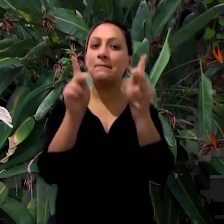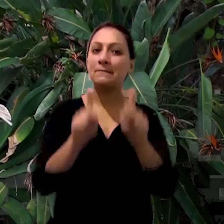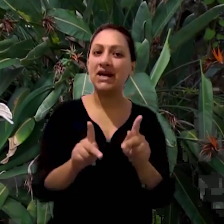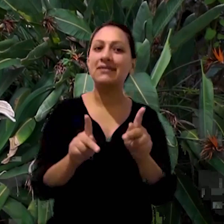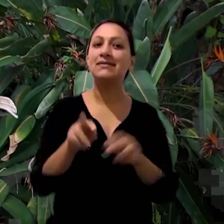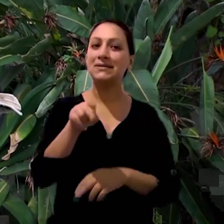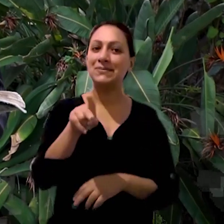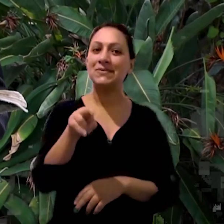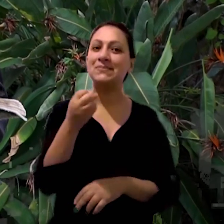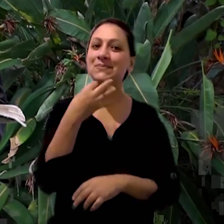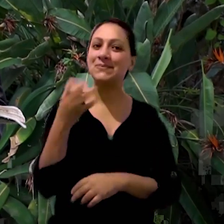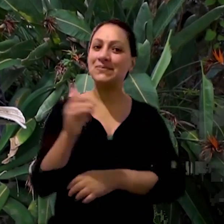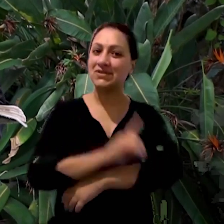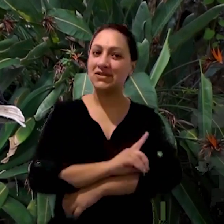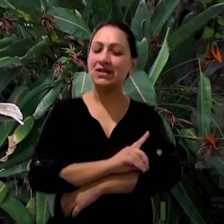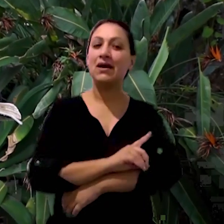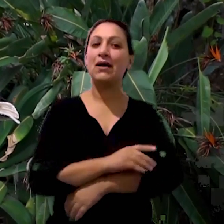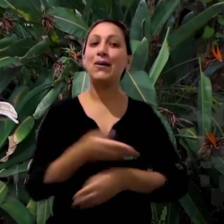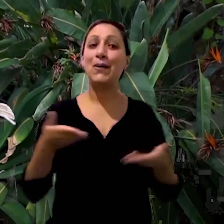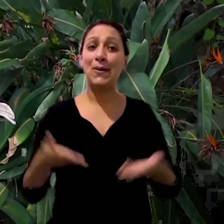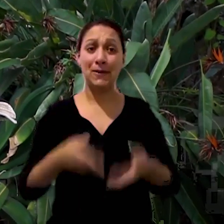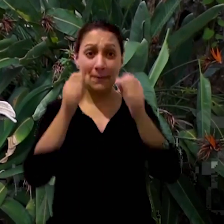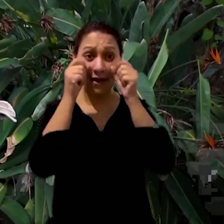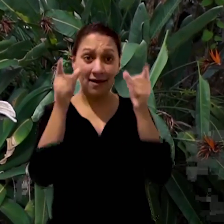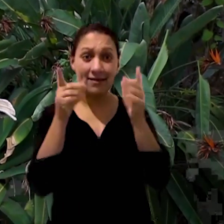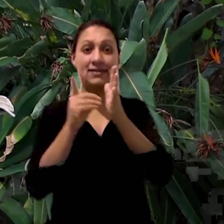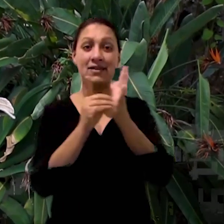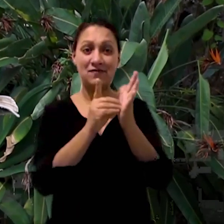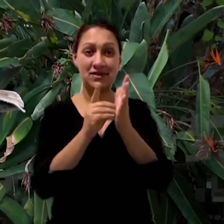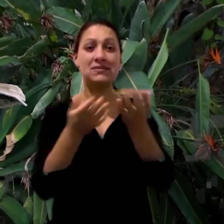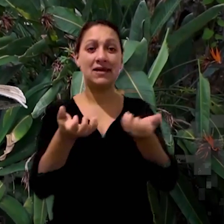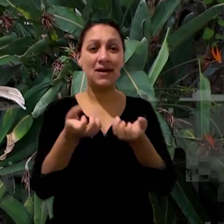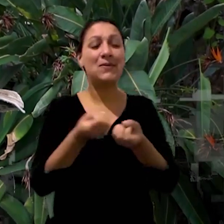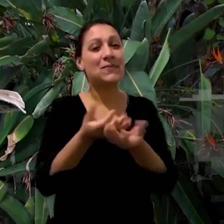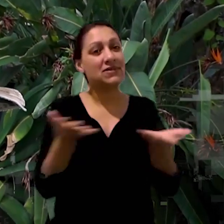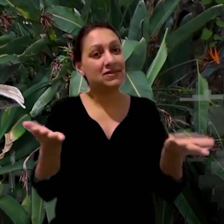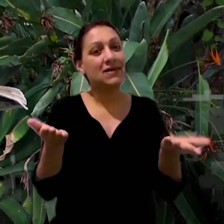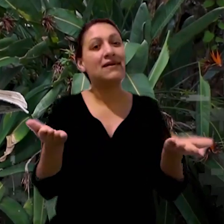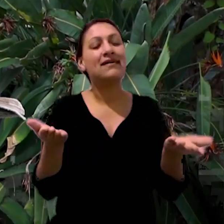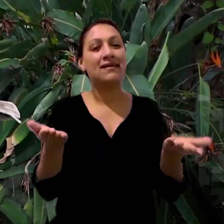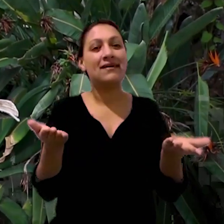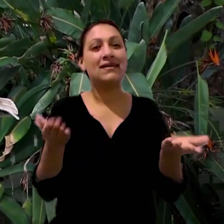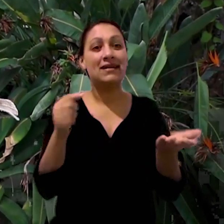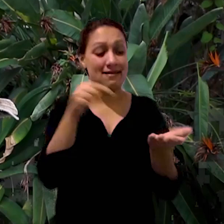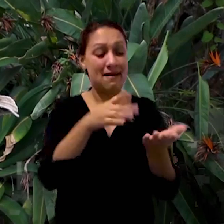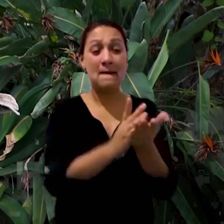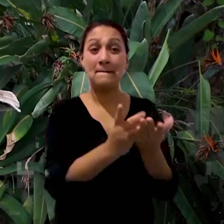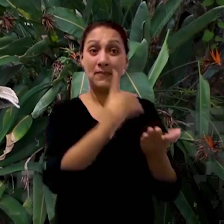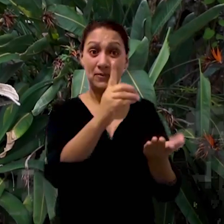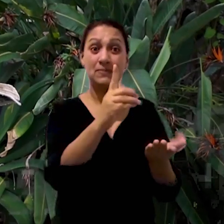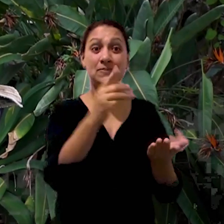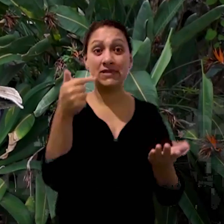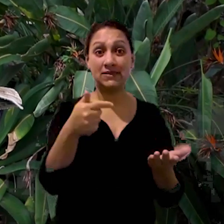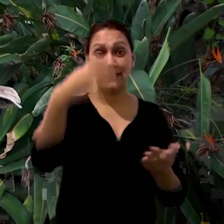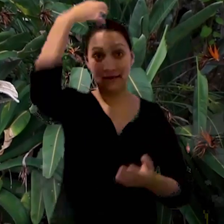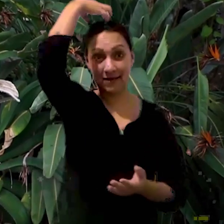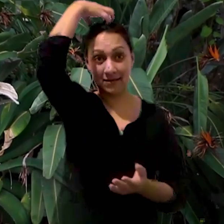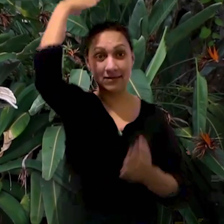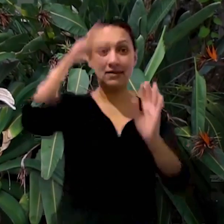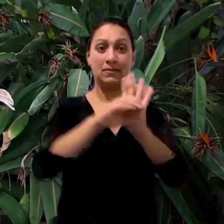Paz, irmãs, um bom dia. Essa manhã o nosso devocional que eu quero compartilhar com vocês está lá em 2 Reis,